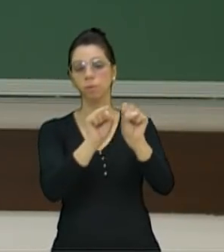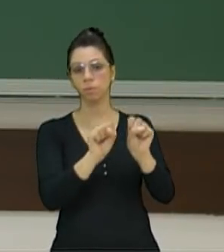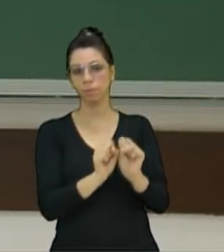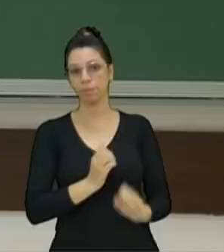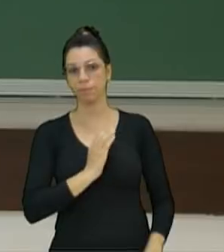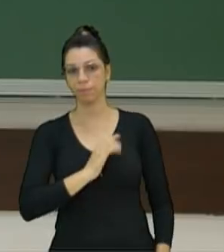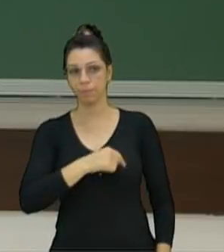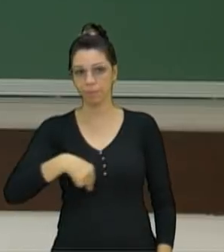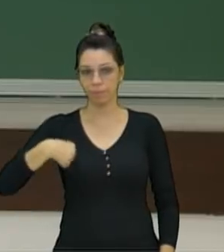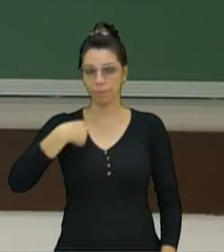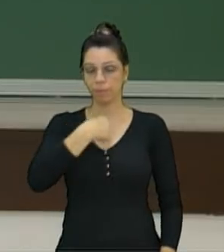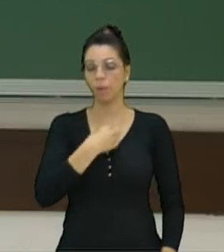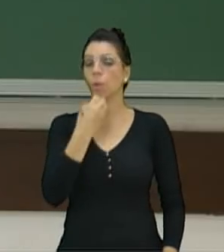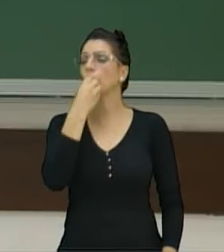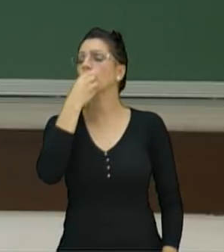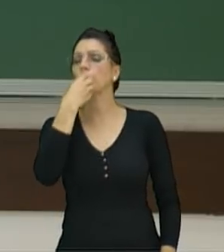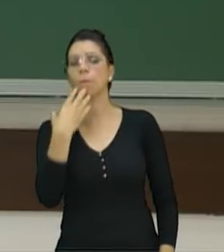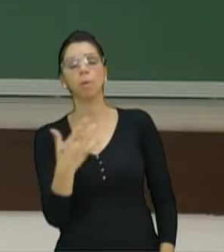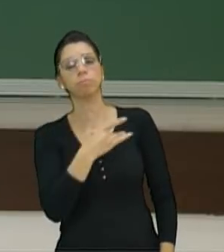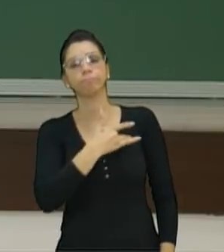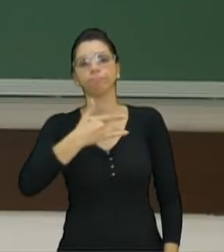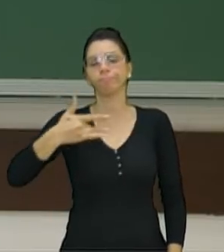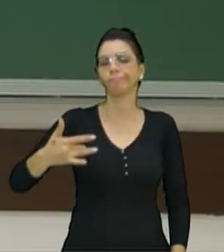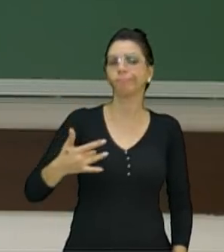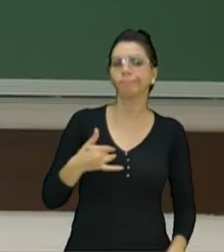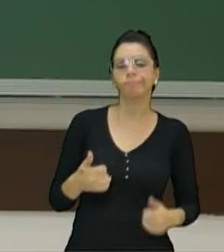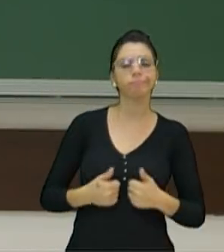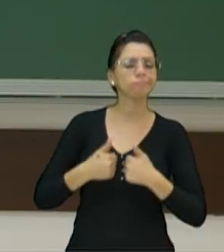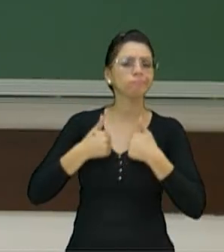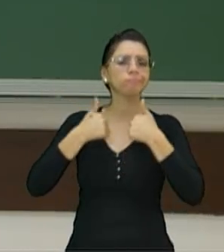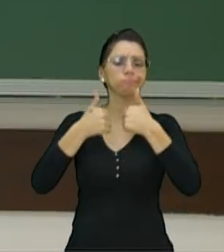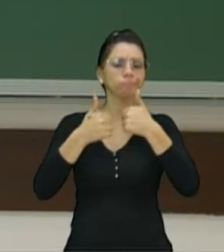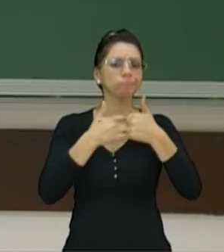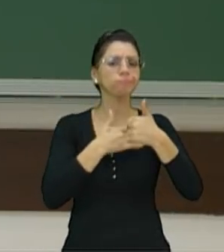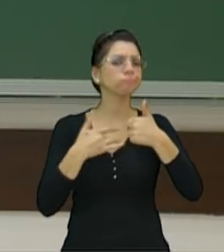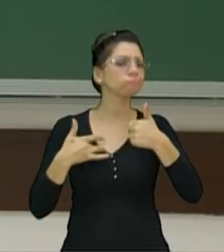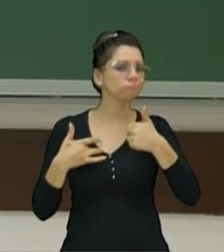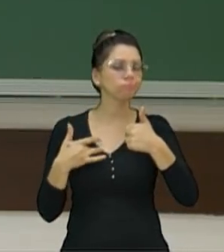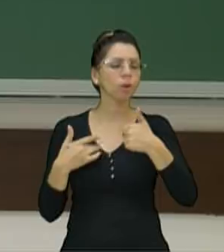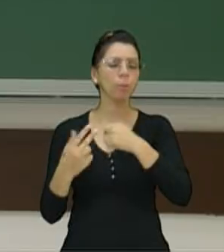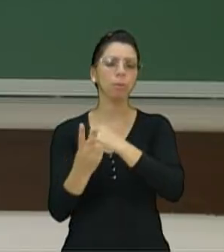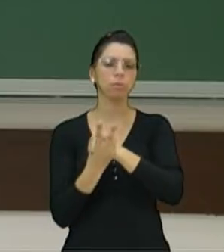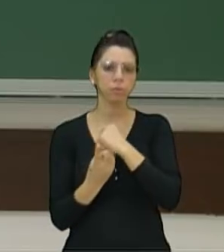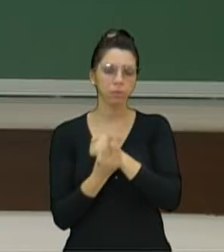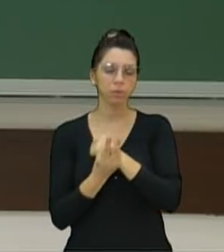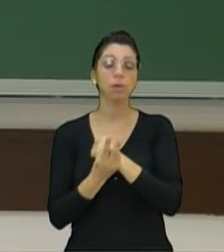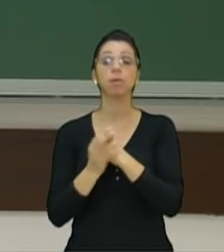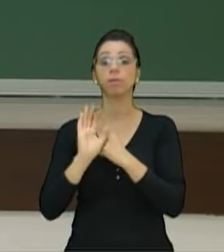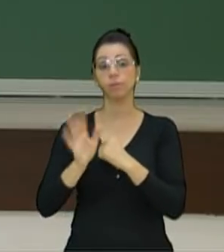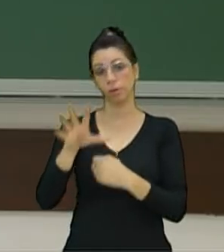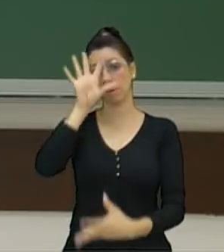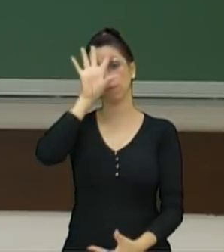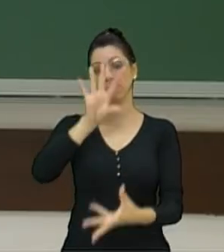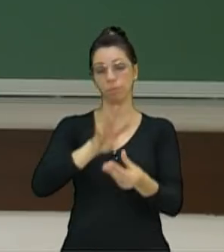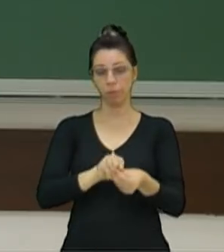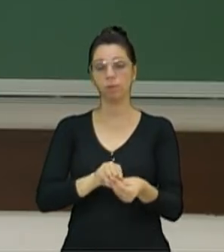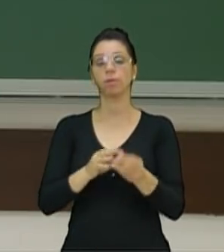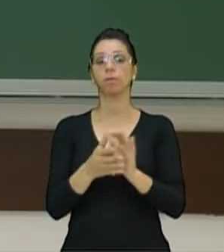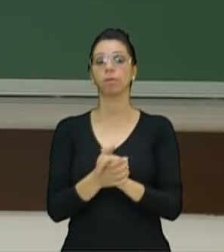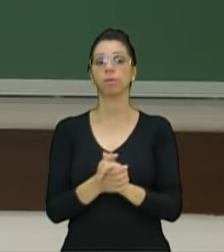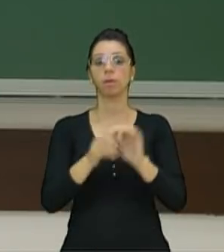trabalhando sobre a questão dos bons hábitos, né? A saúde desse sistema, tá? Então, a gente já compreendeu que o